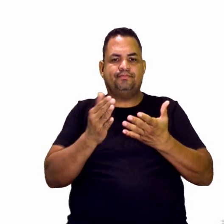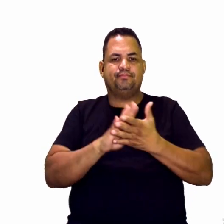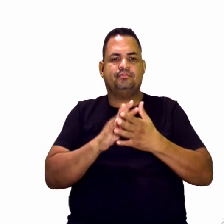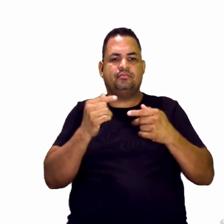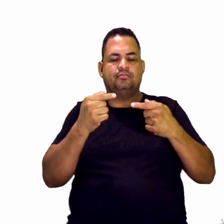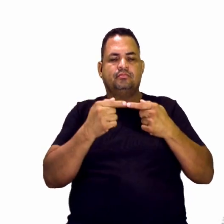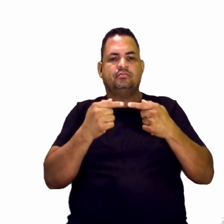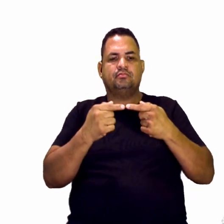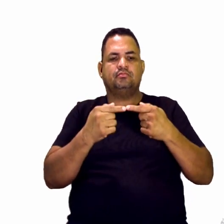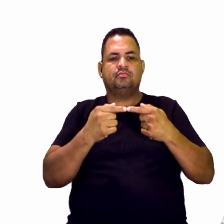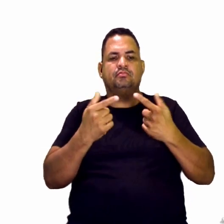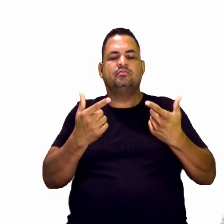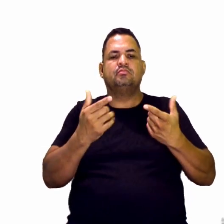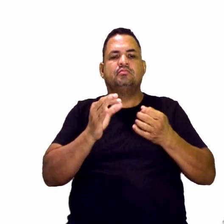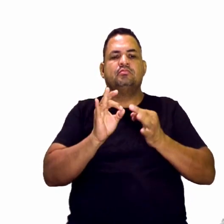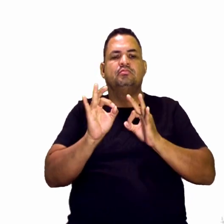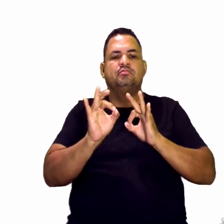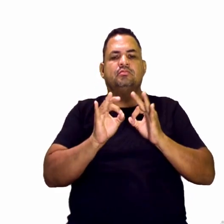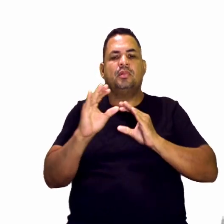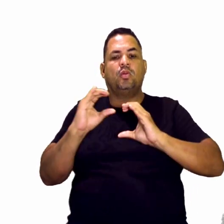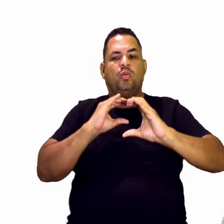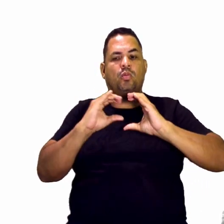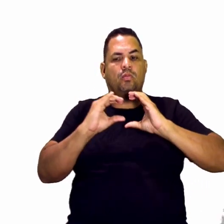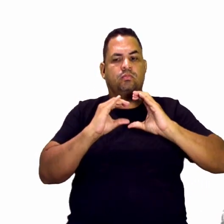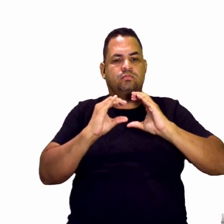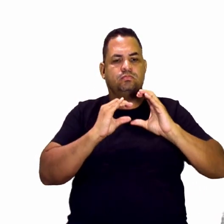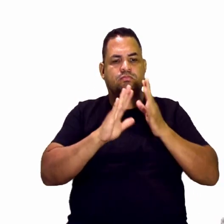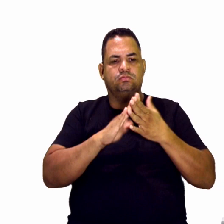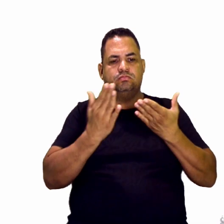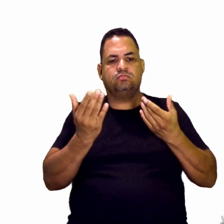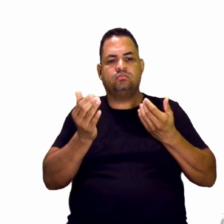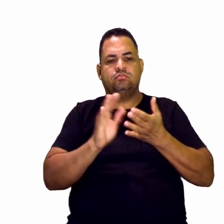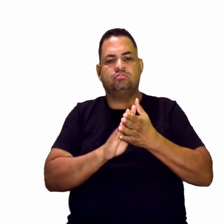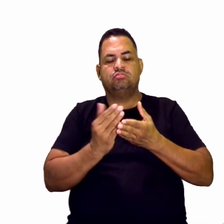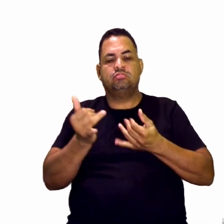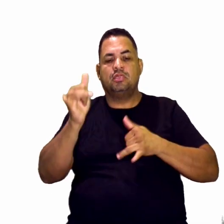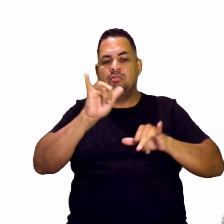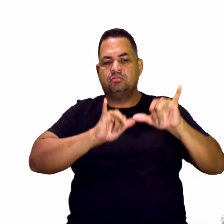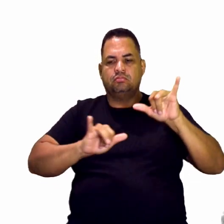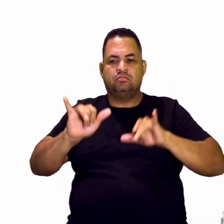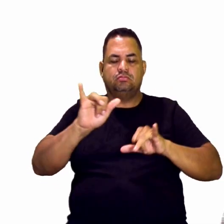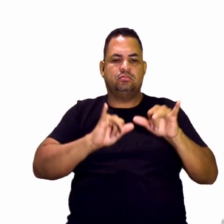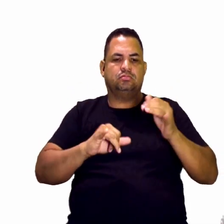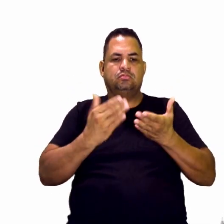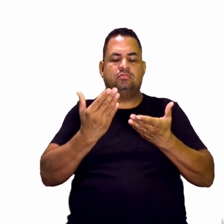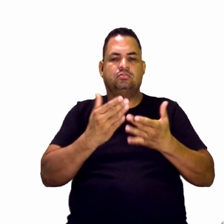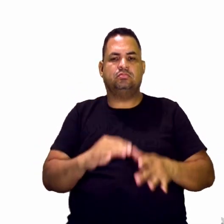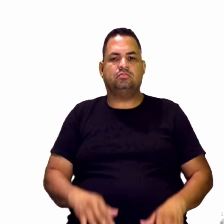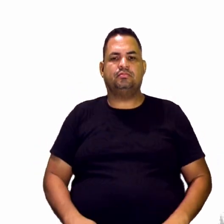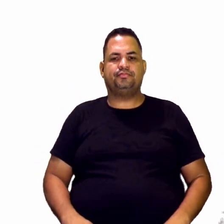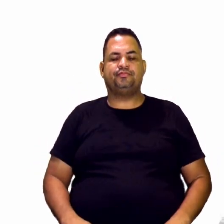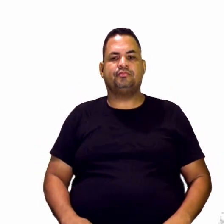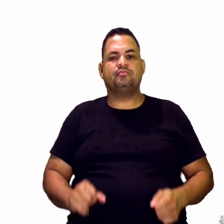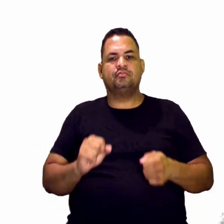se ligarem e se comunicarem quimicamente, né? E essas